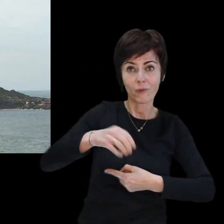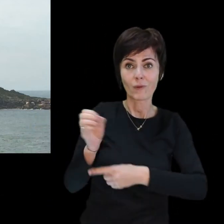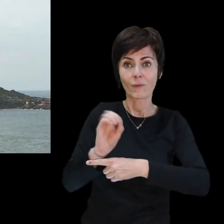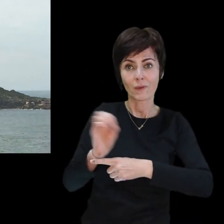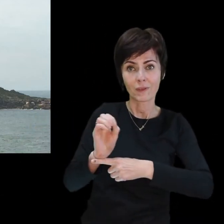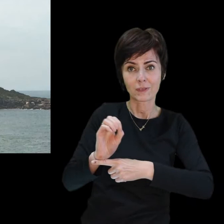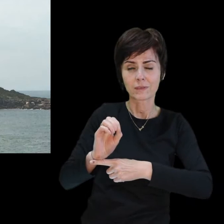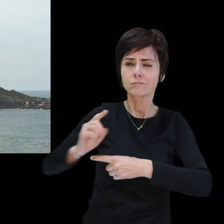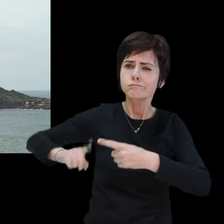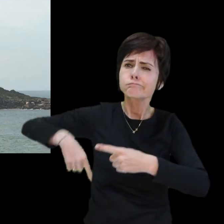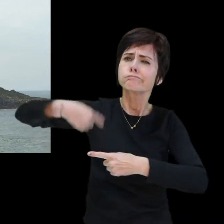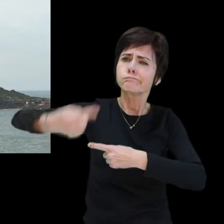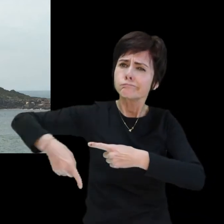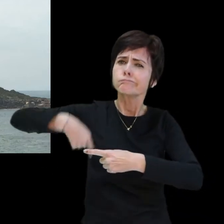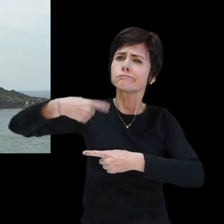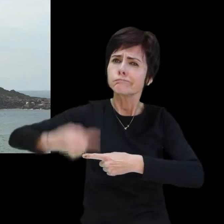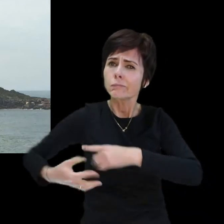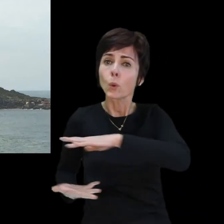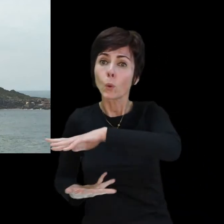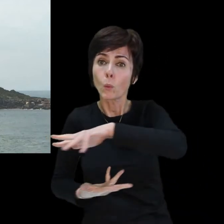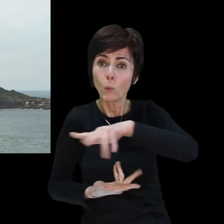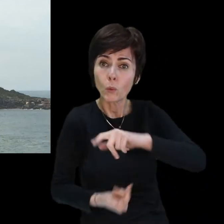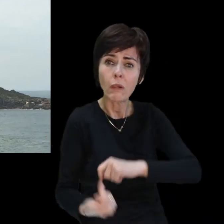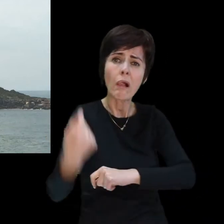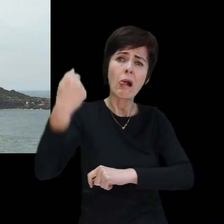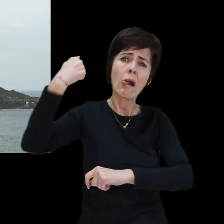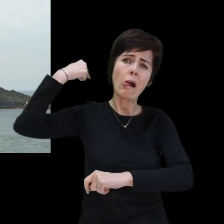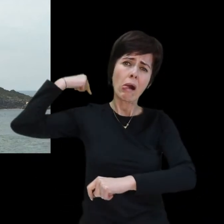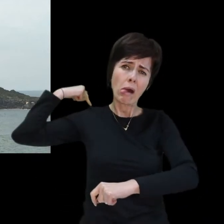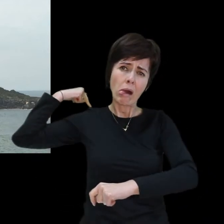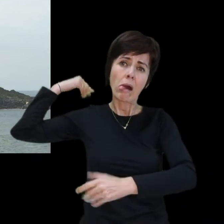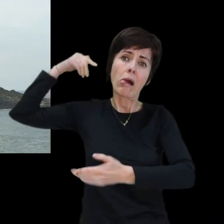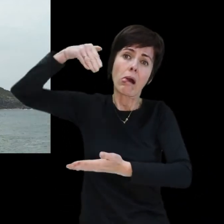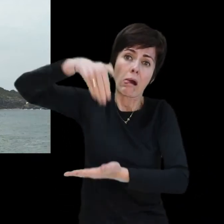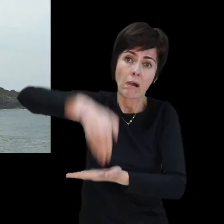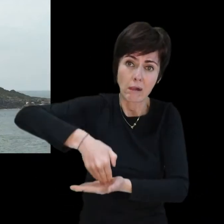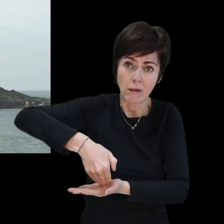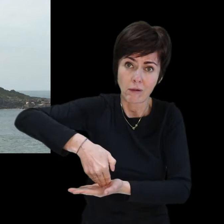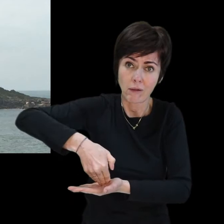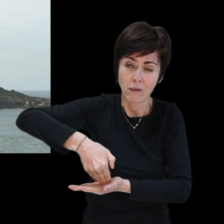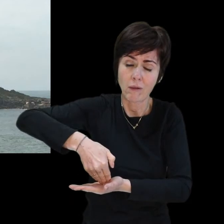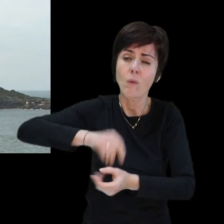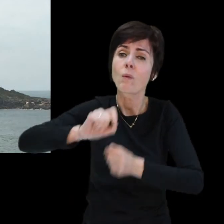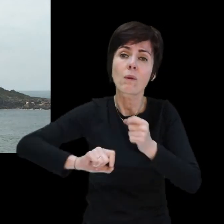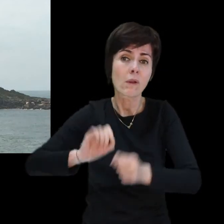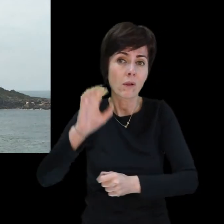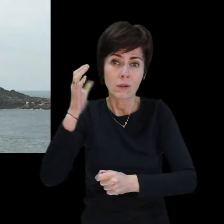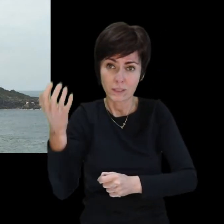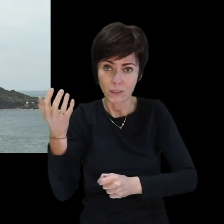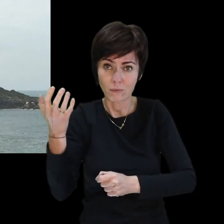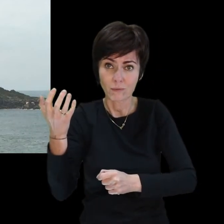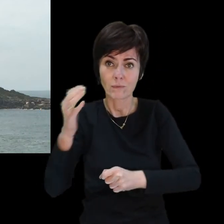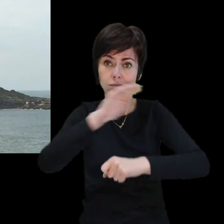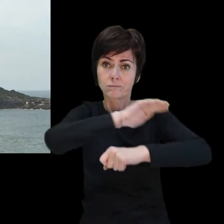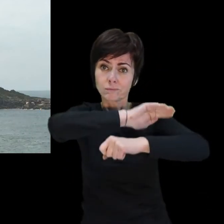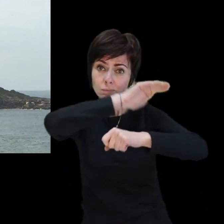molecular. Isso criou, ao longo da história do planeta, um escudo que filtrou a radiação UV, porque vocês vejam que